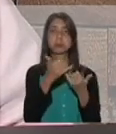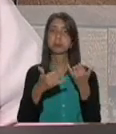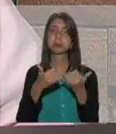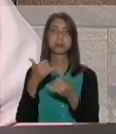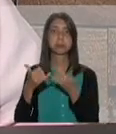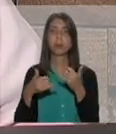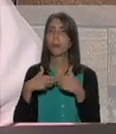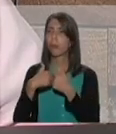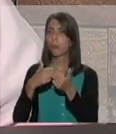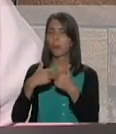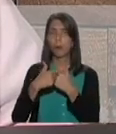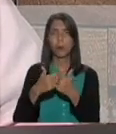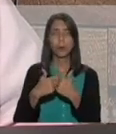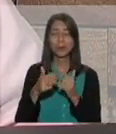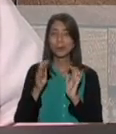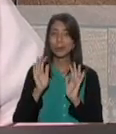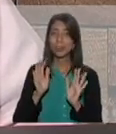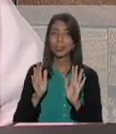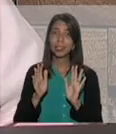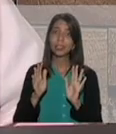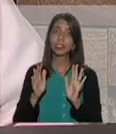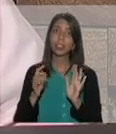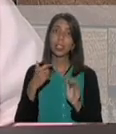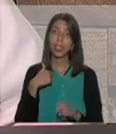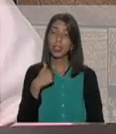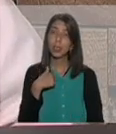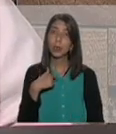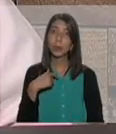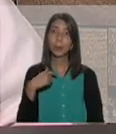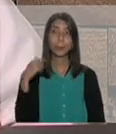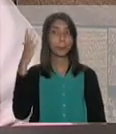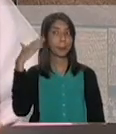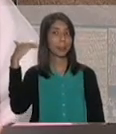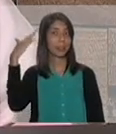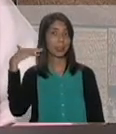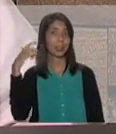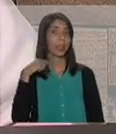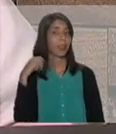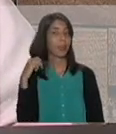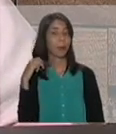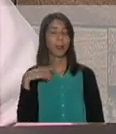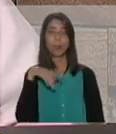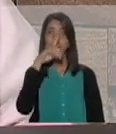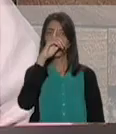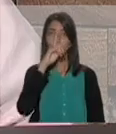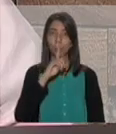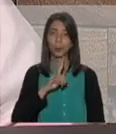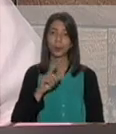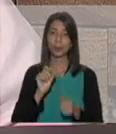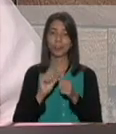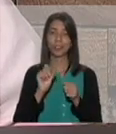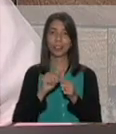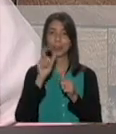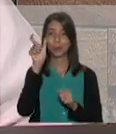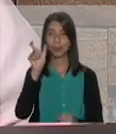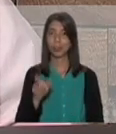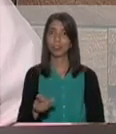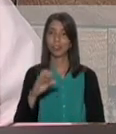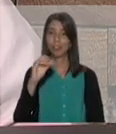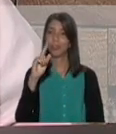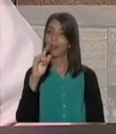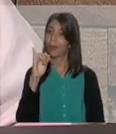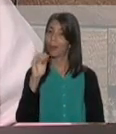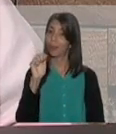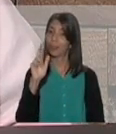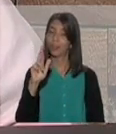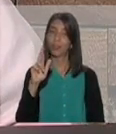jogar peão, essa coisa toda. Quer dizer, andava de ônibus. Mas quando eu tive que tingir o cabelo de loiro para